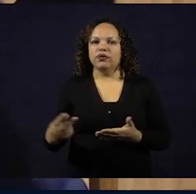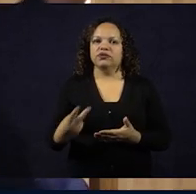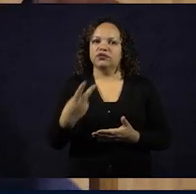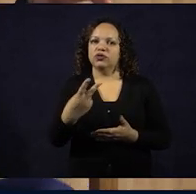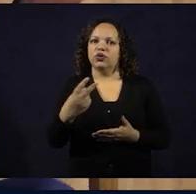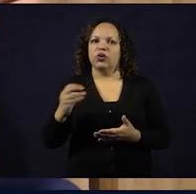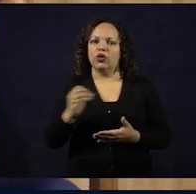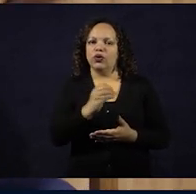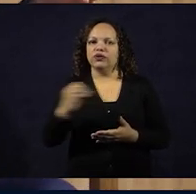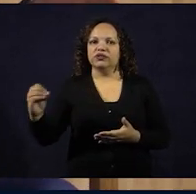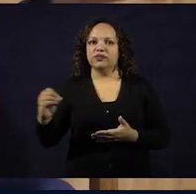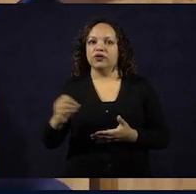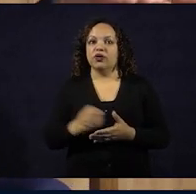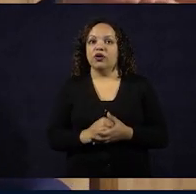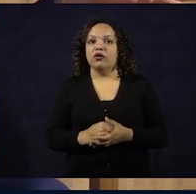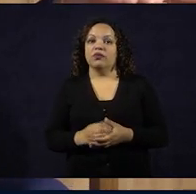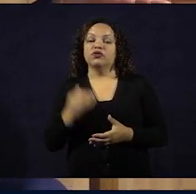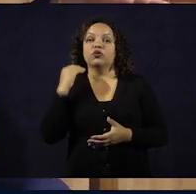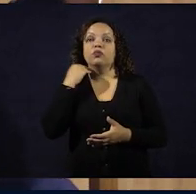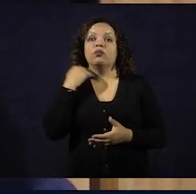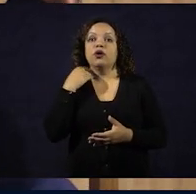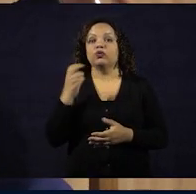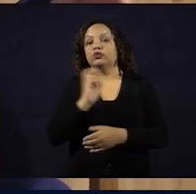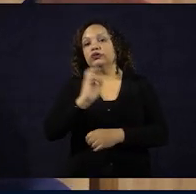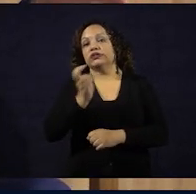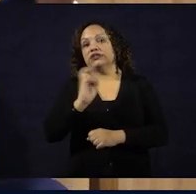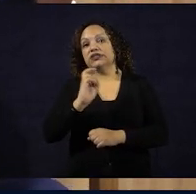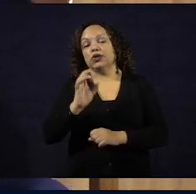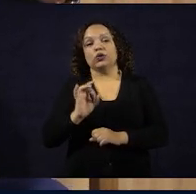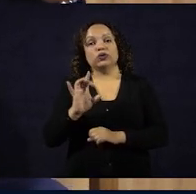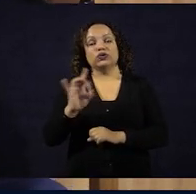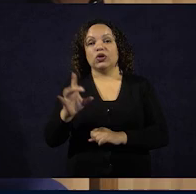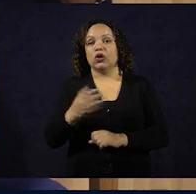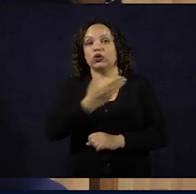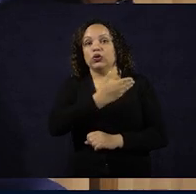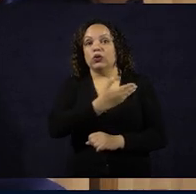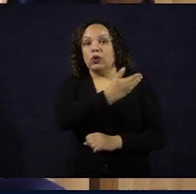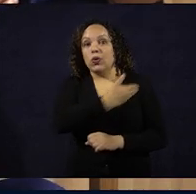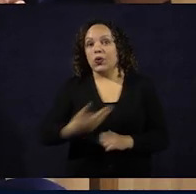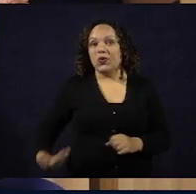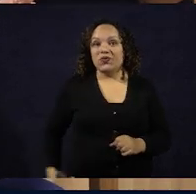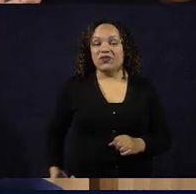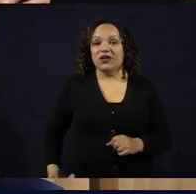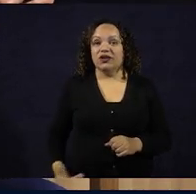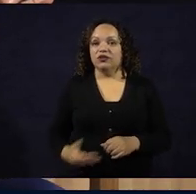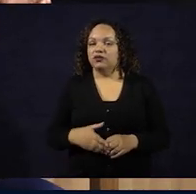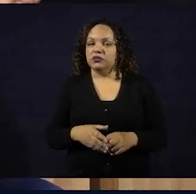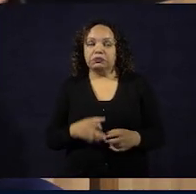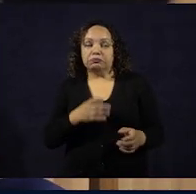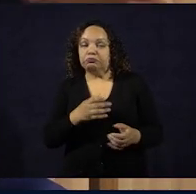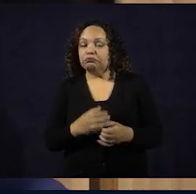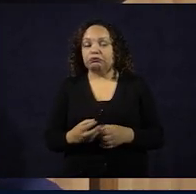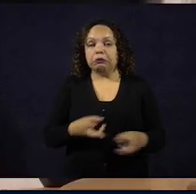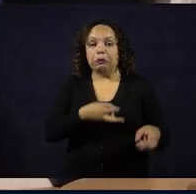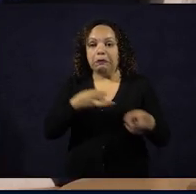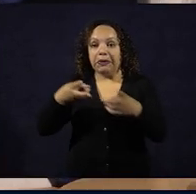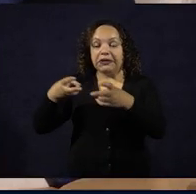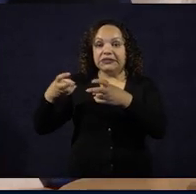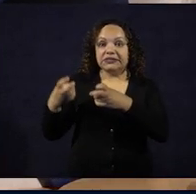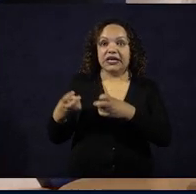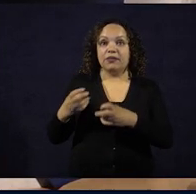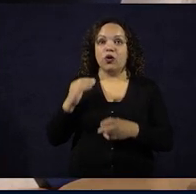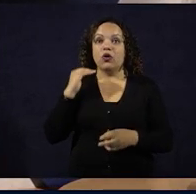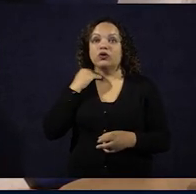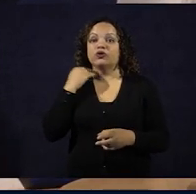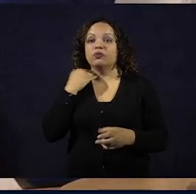tem uma crise bancária mas uma crise bancária com cinco bancos estatais e o governo nota que ela tá acontecendo os banco estão de